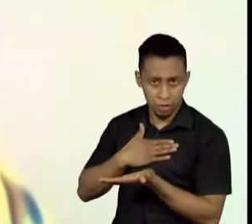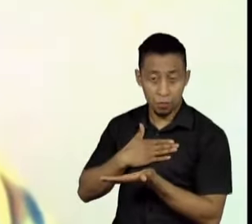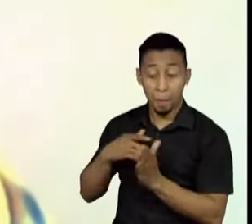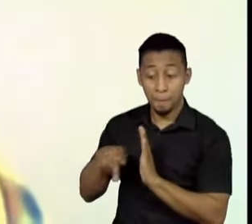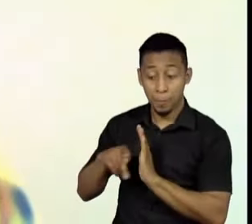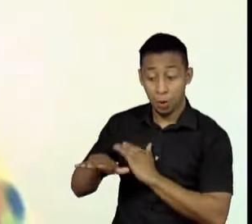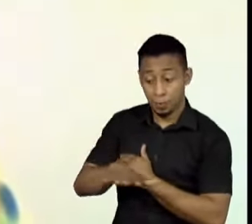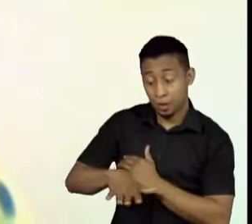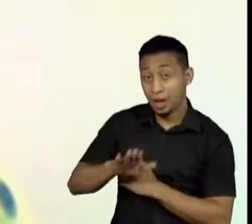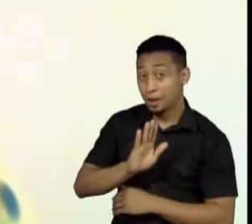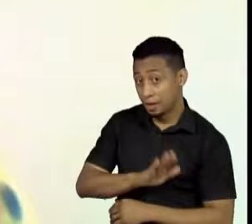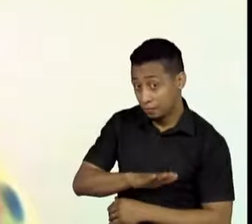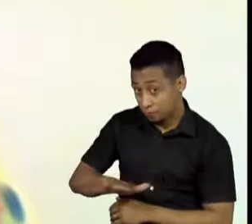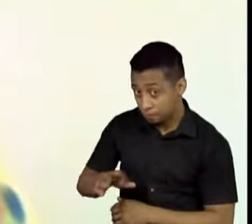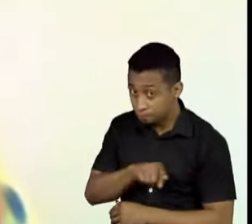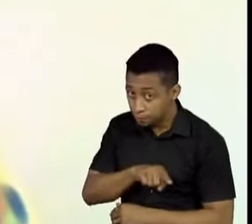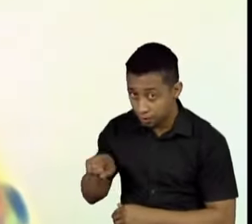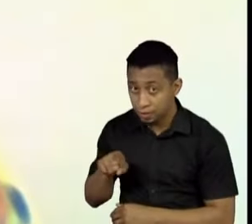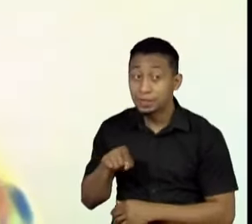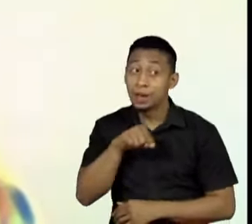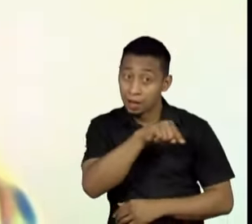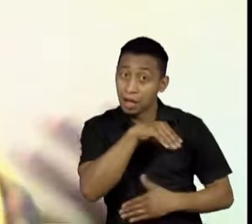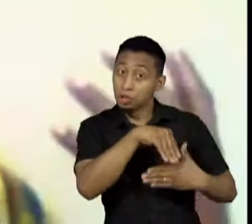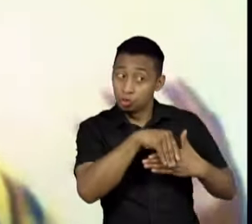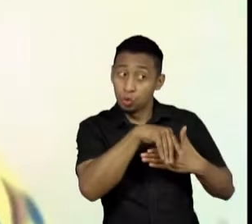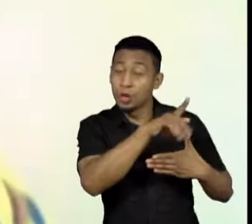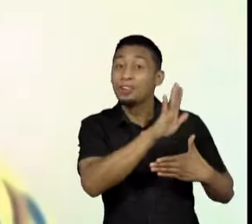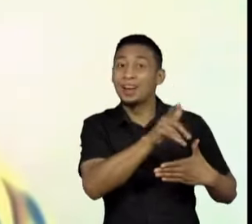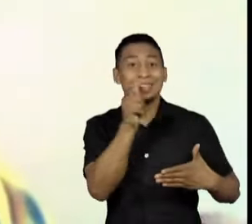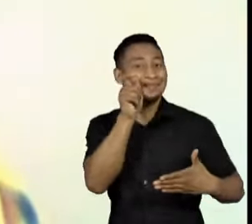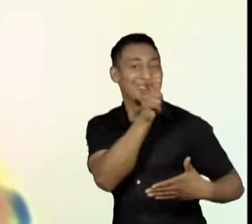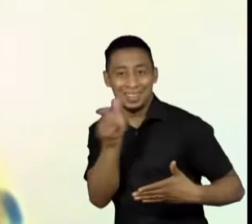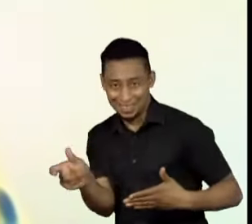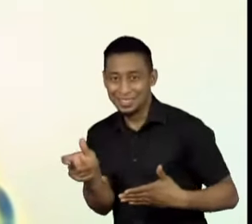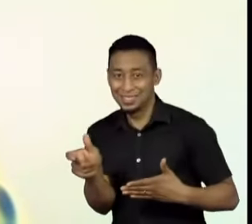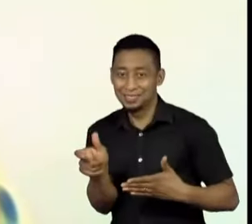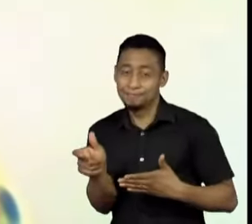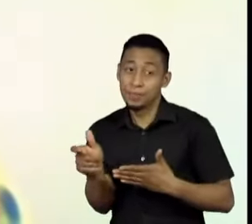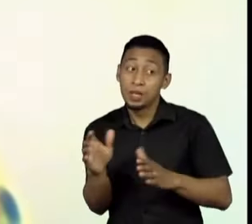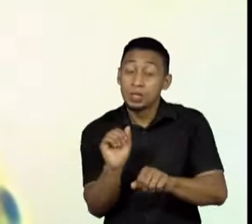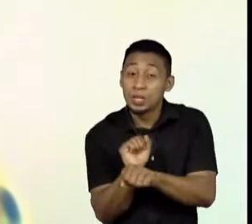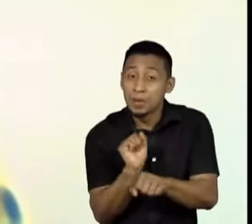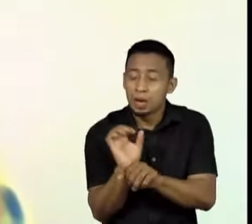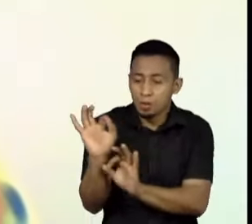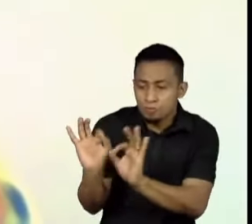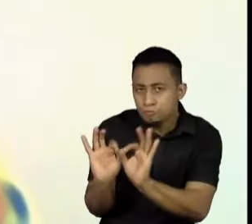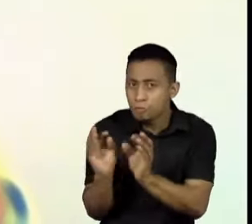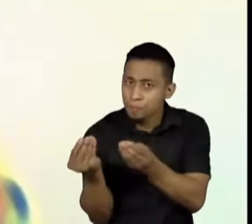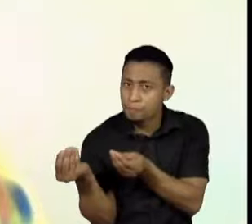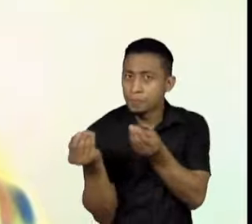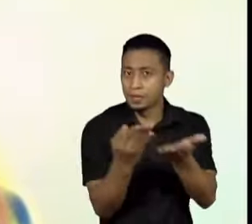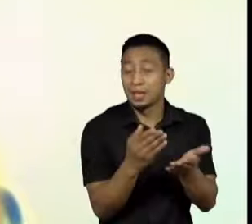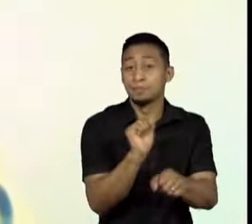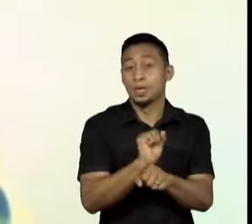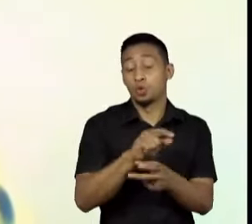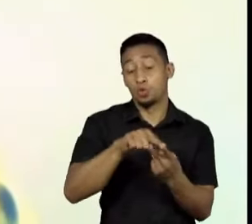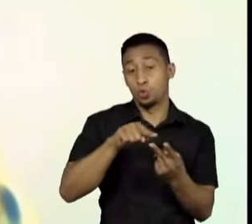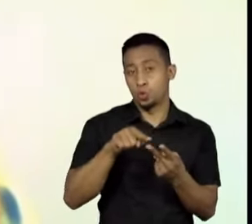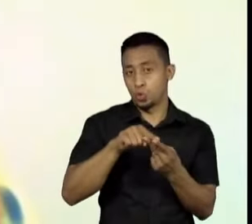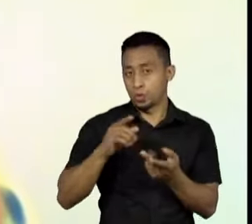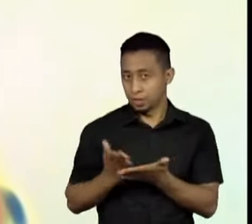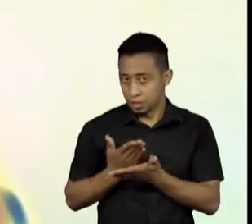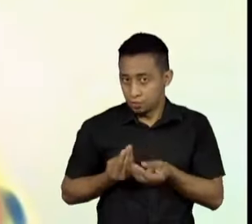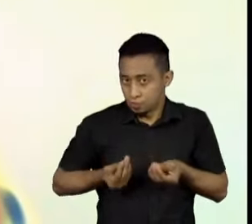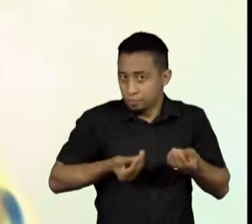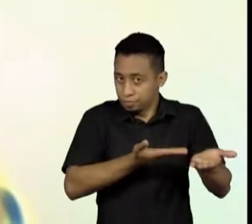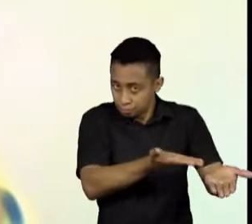a própria Palas já se interessou em publicar, a Palas está me esperando com mais dois livros, mas é uma das coisas que, para mim, é